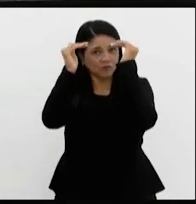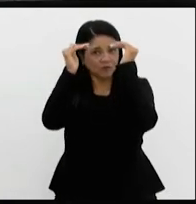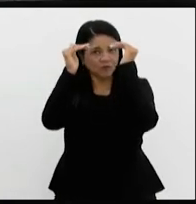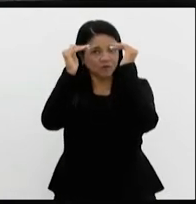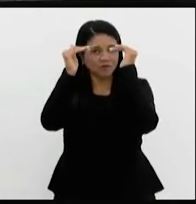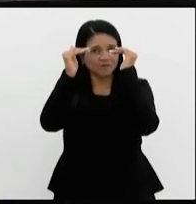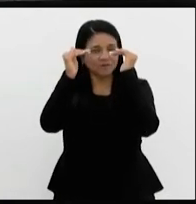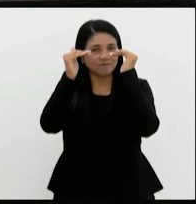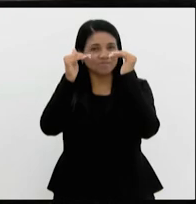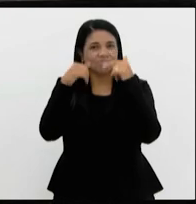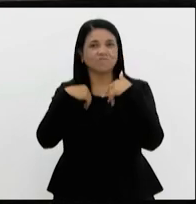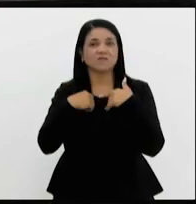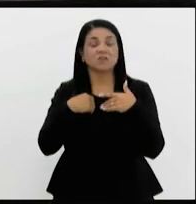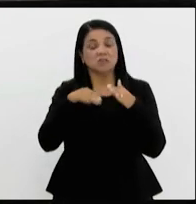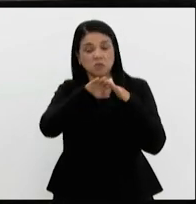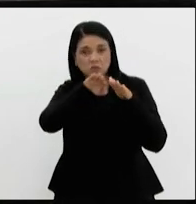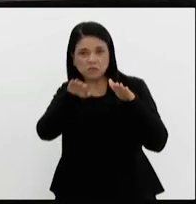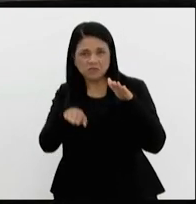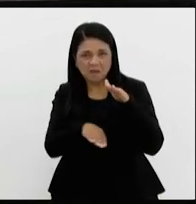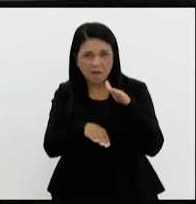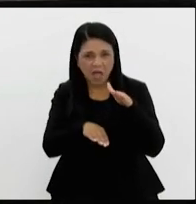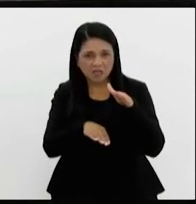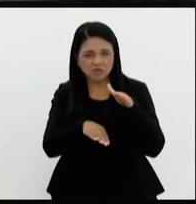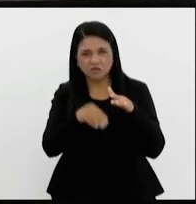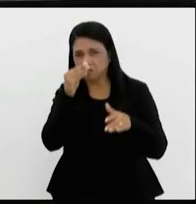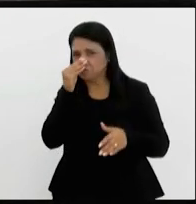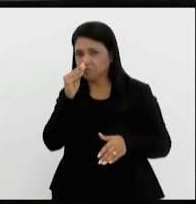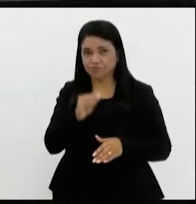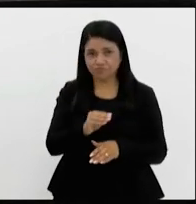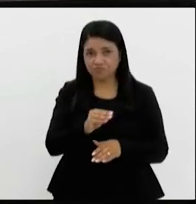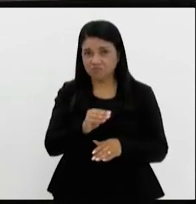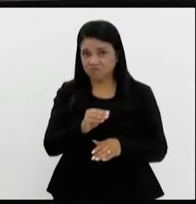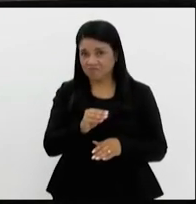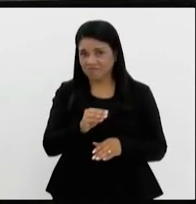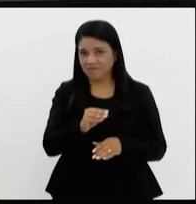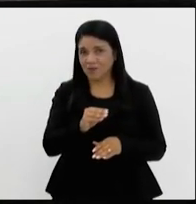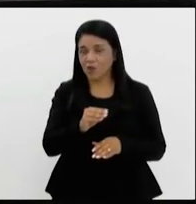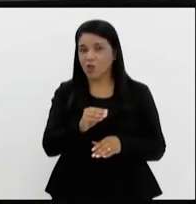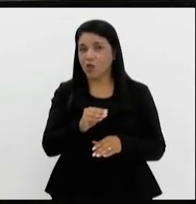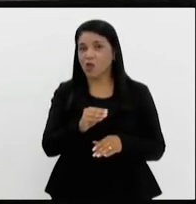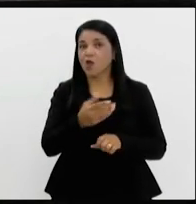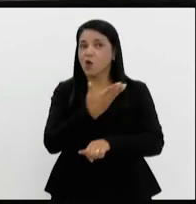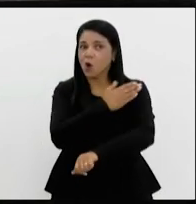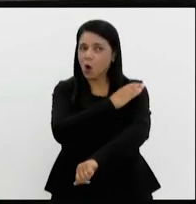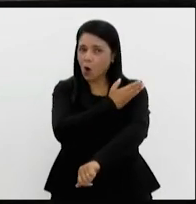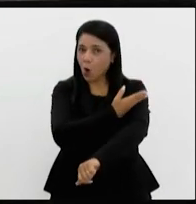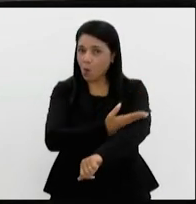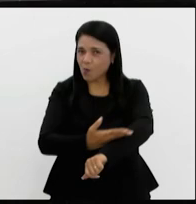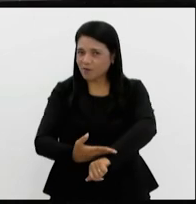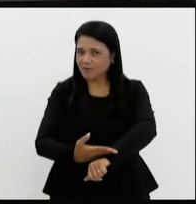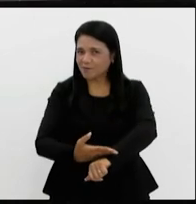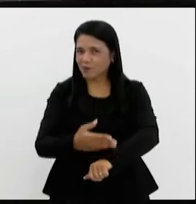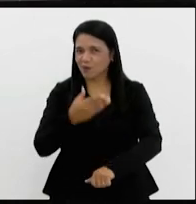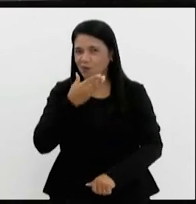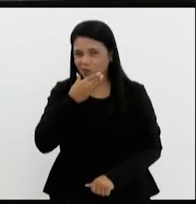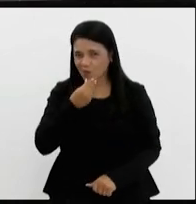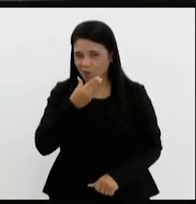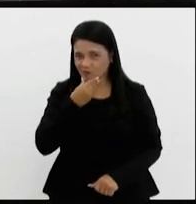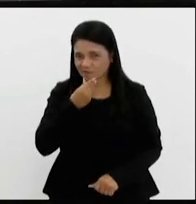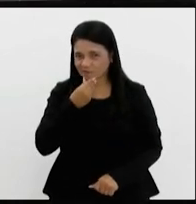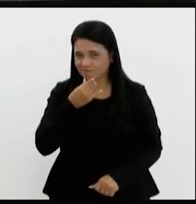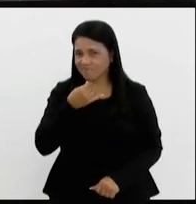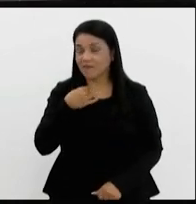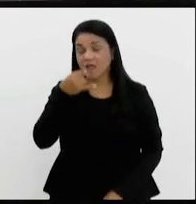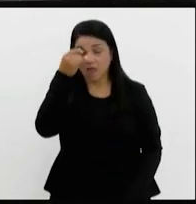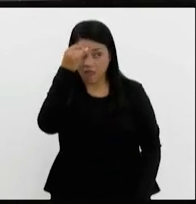intransigentes com os subalternos, este é, em geral, o comportamento dos homens. Tratai de evitar